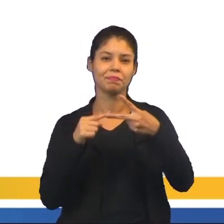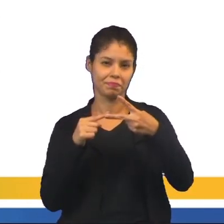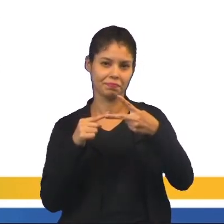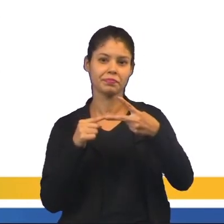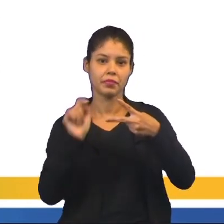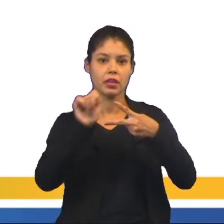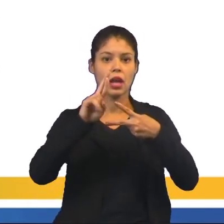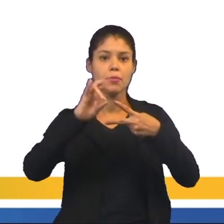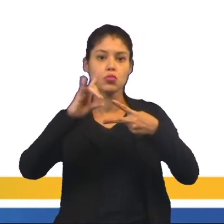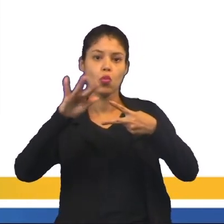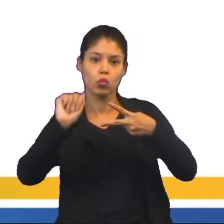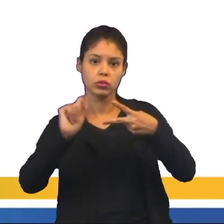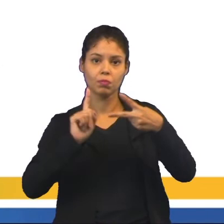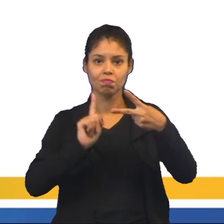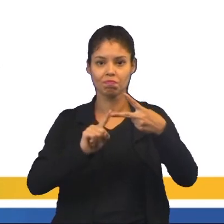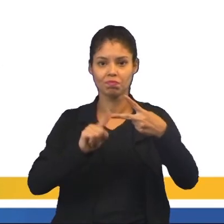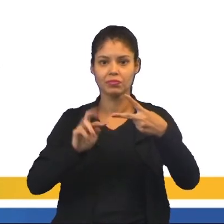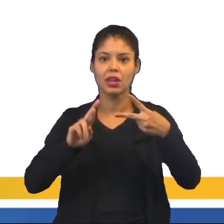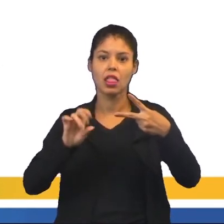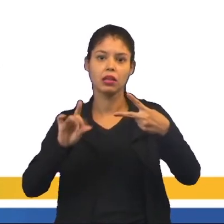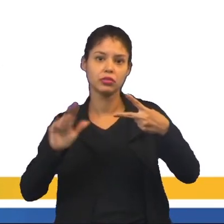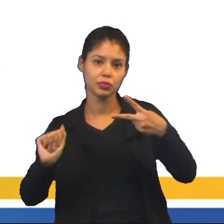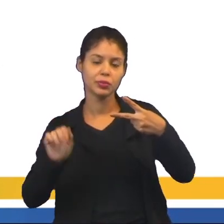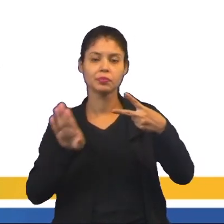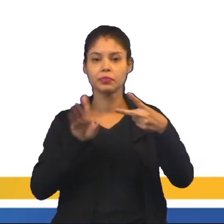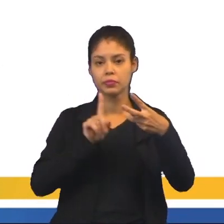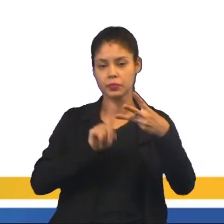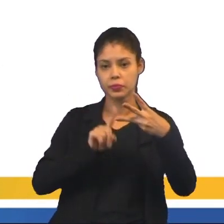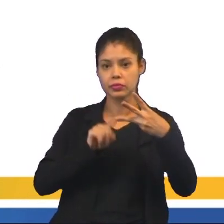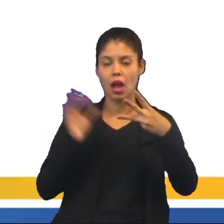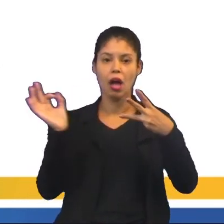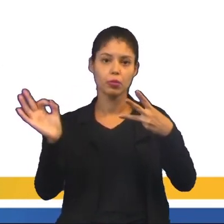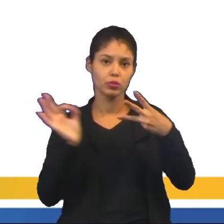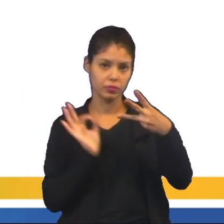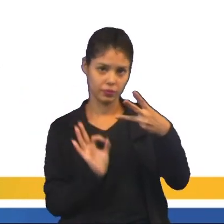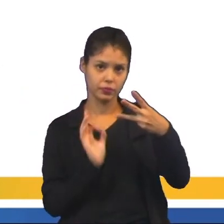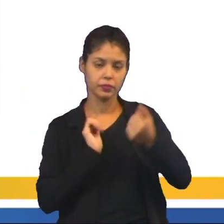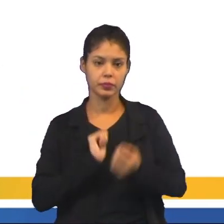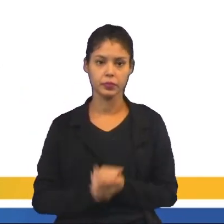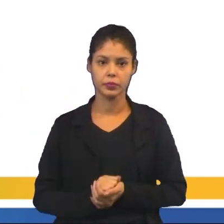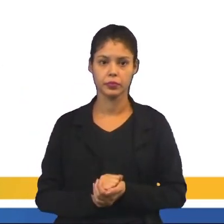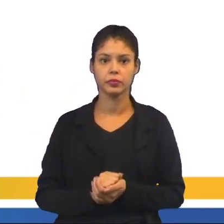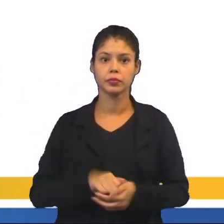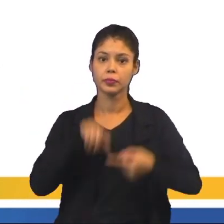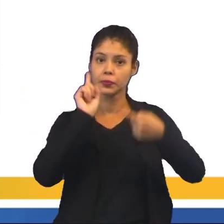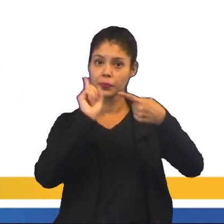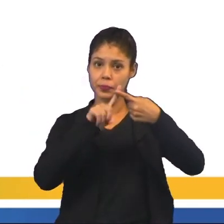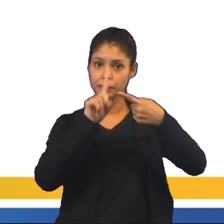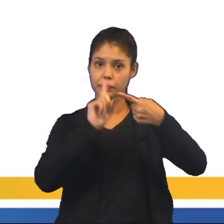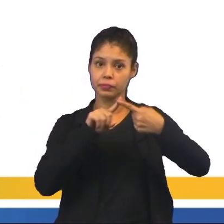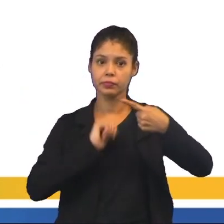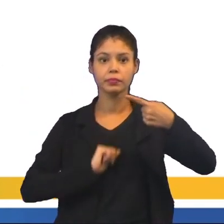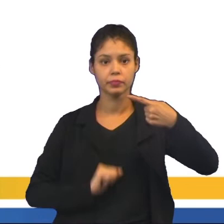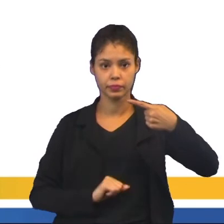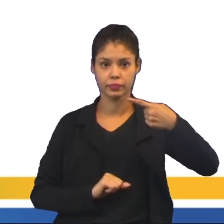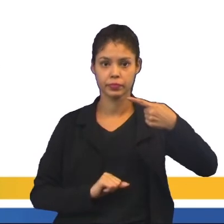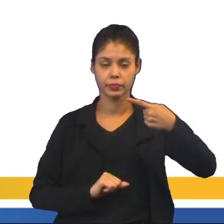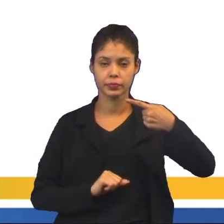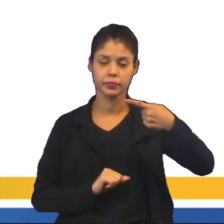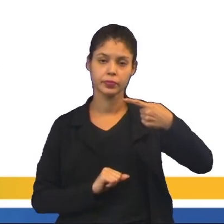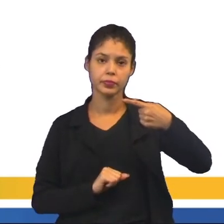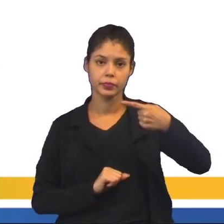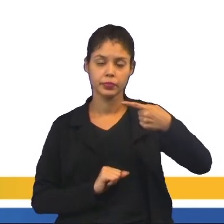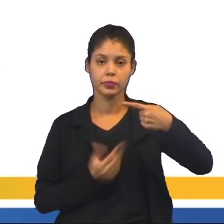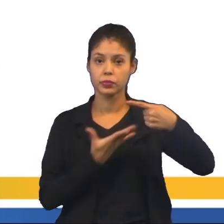a frequência relativa por porcentagem. Tudo bem? Na frequência absoluta, a gente vai ver aí que está